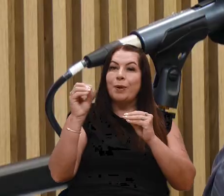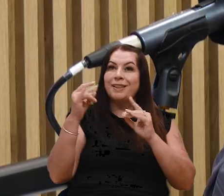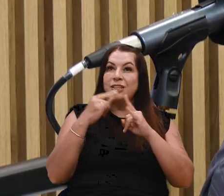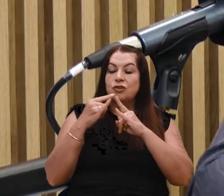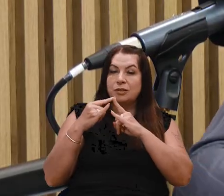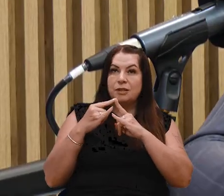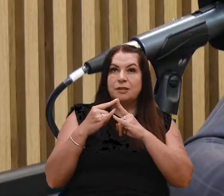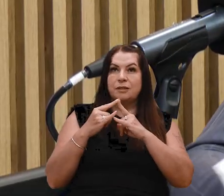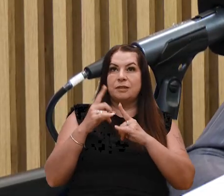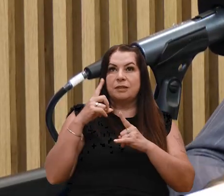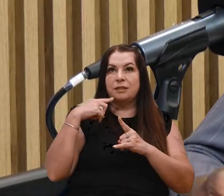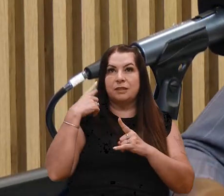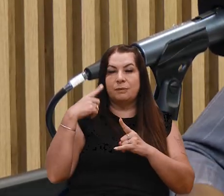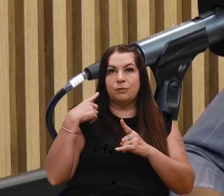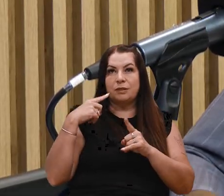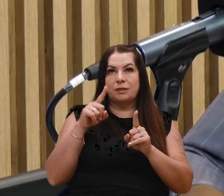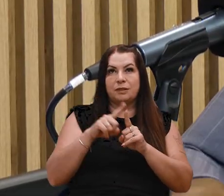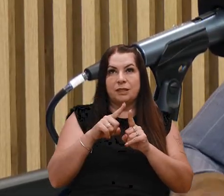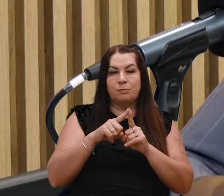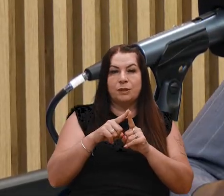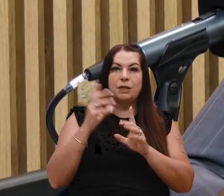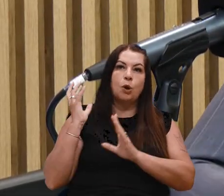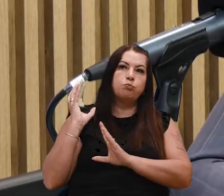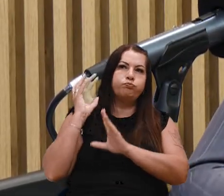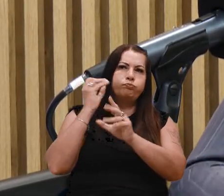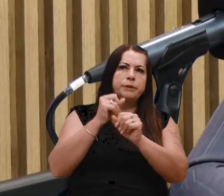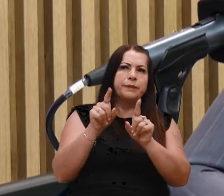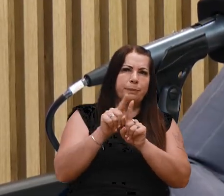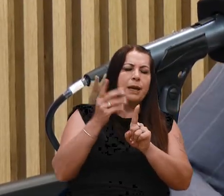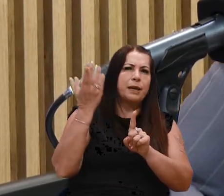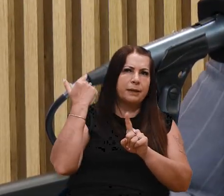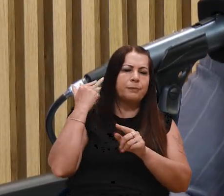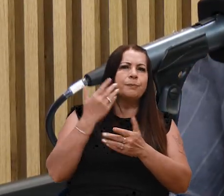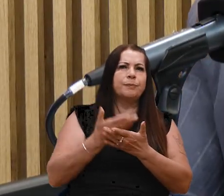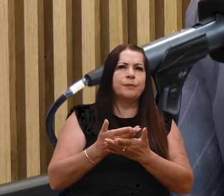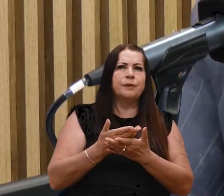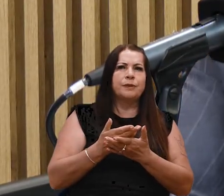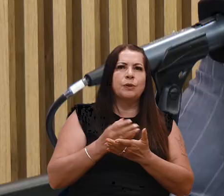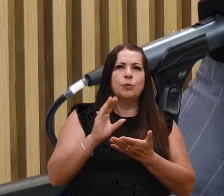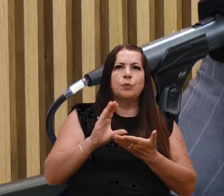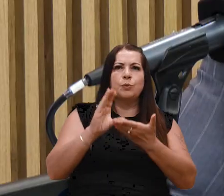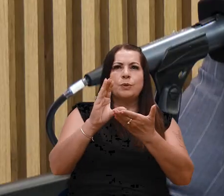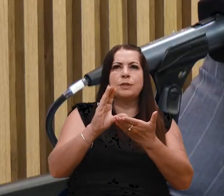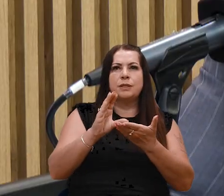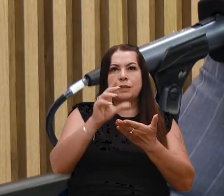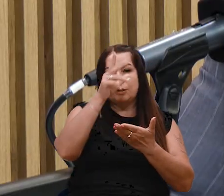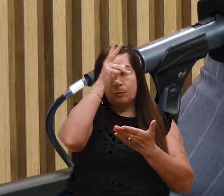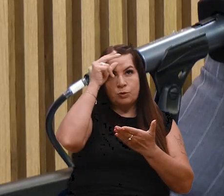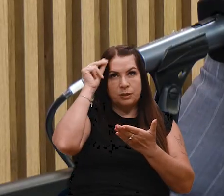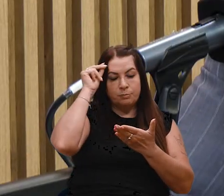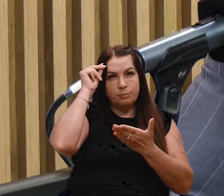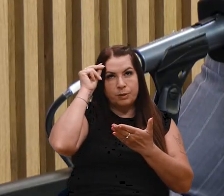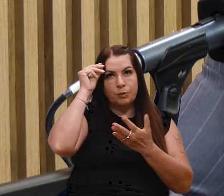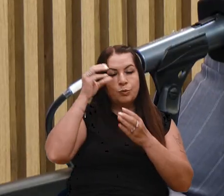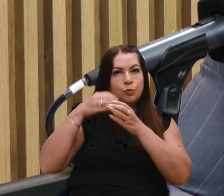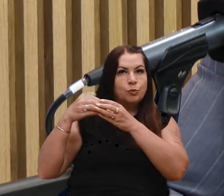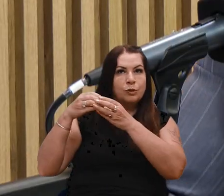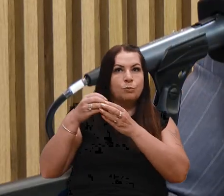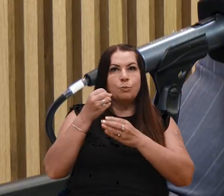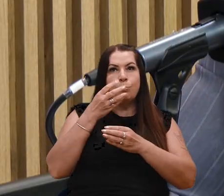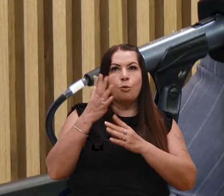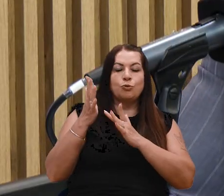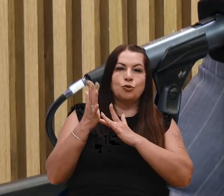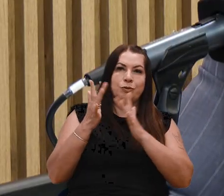que o deputado resgatou bem o histórico, e na época foi o Conselho Municipal de Turismo de Bom Jesus, né, e um grupo